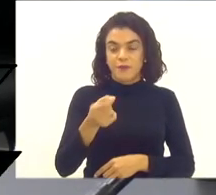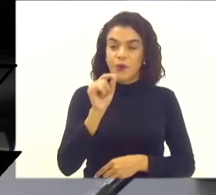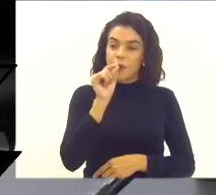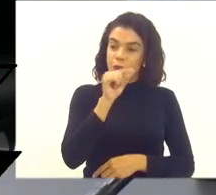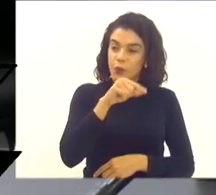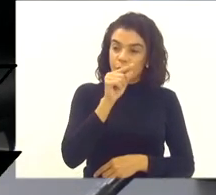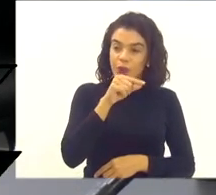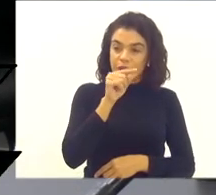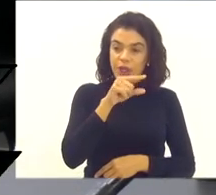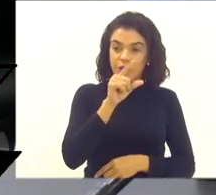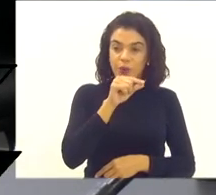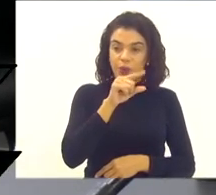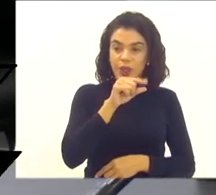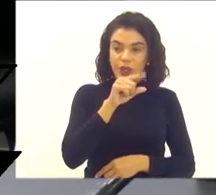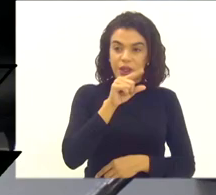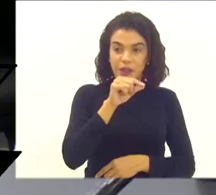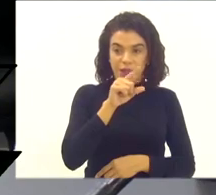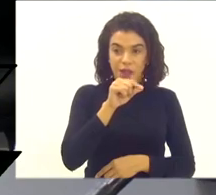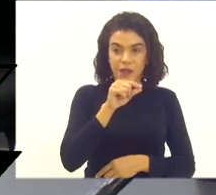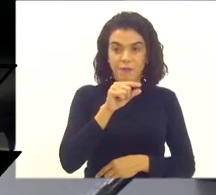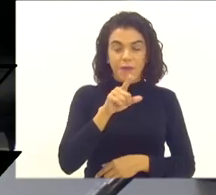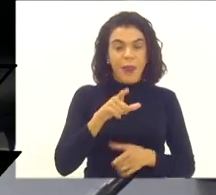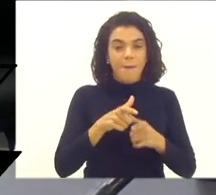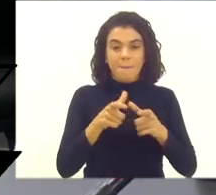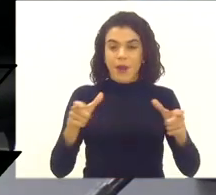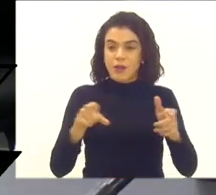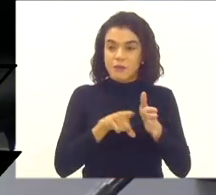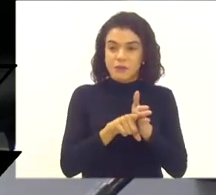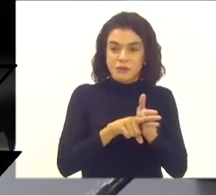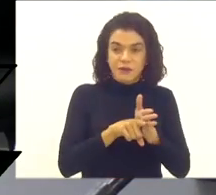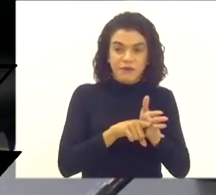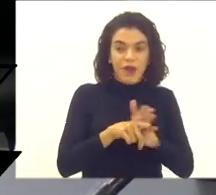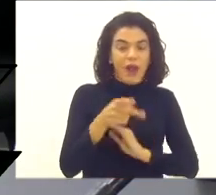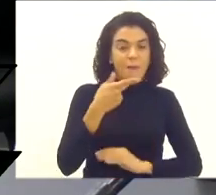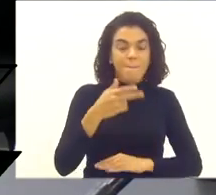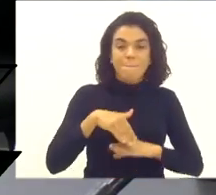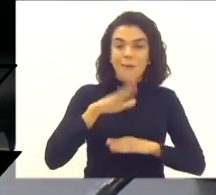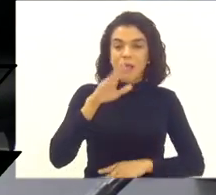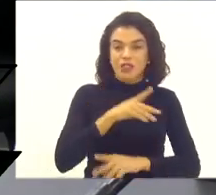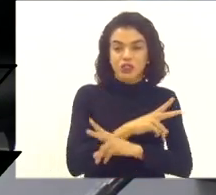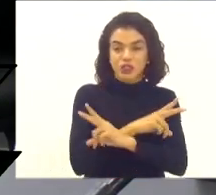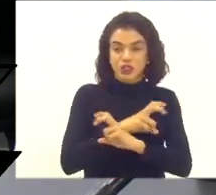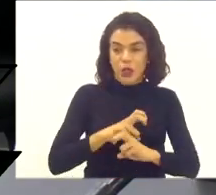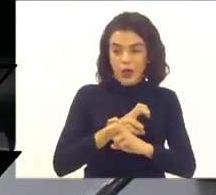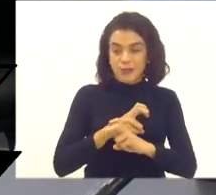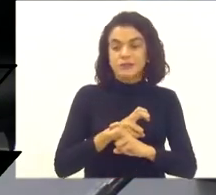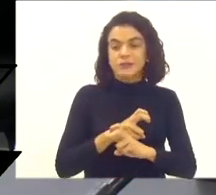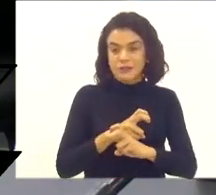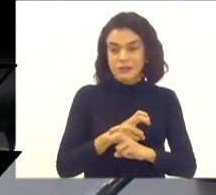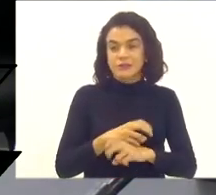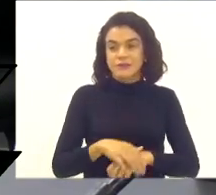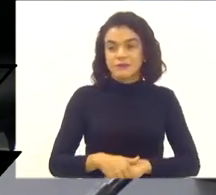o que os pesquisadores em geral consideram a rede mais tóxica né